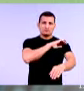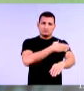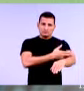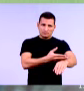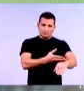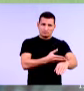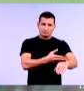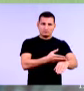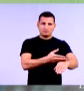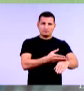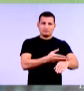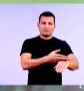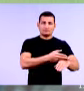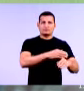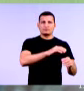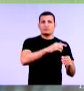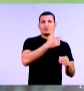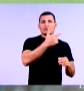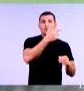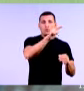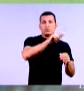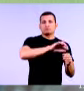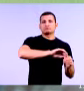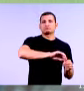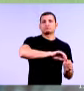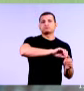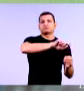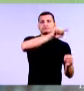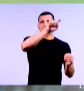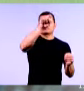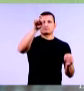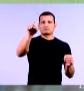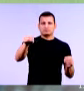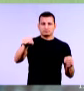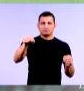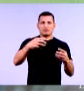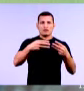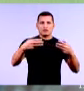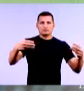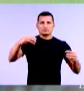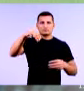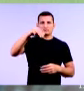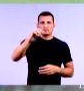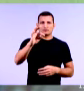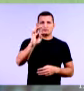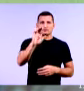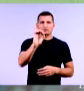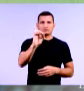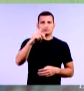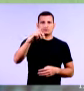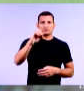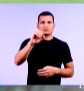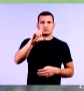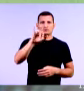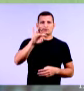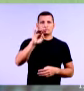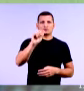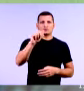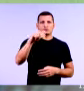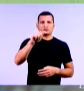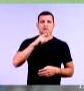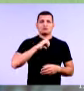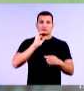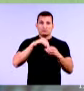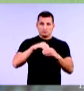sua mensagem, para uma rede metropolitana, ok? Que está dentro da cidade de Rio Branco já, certo?